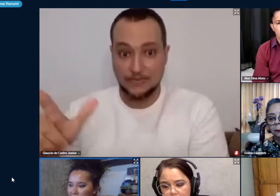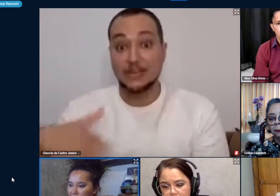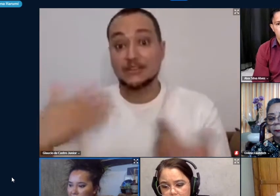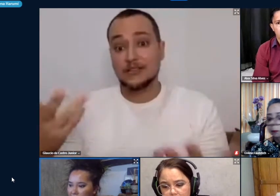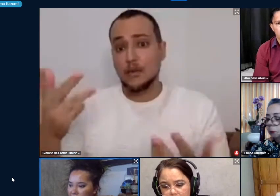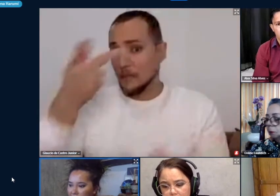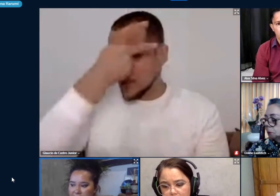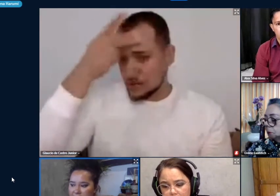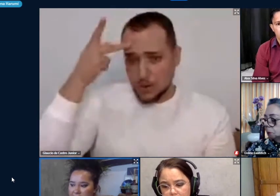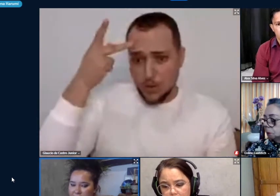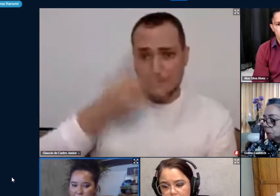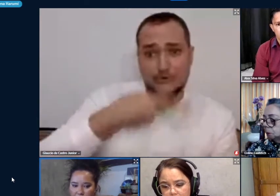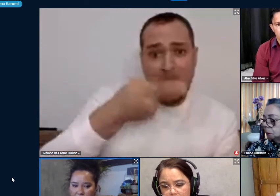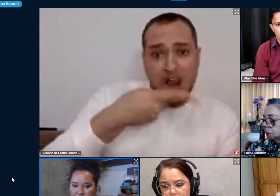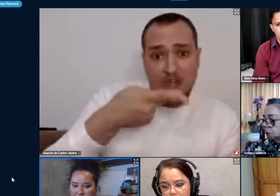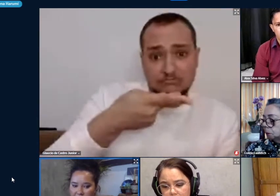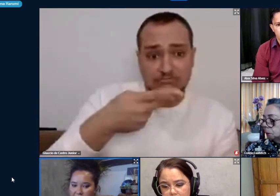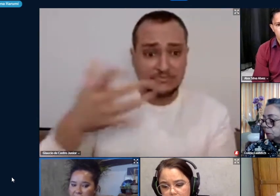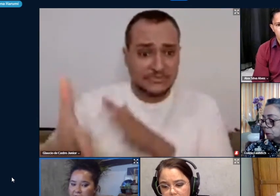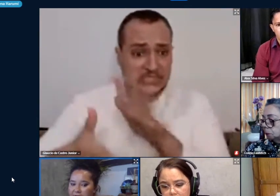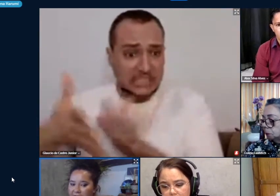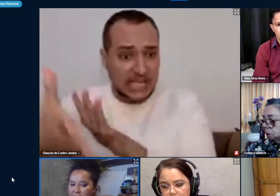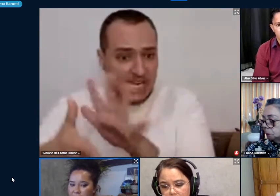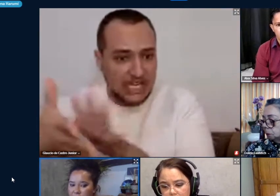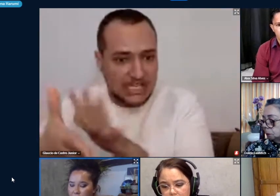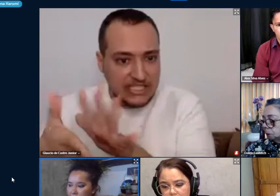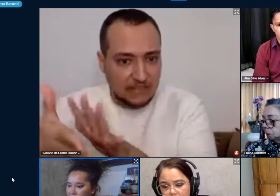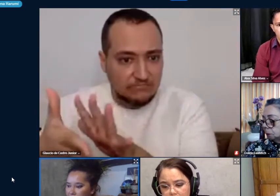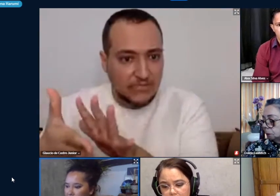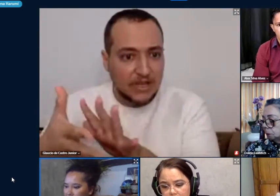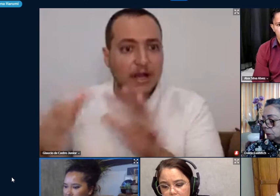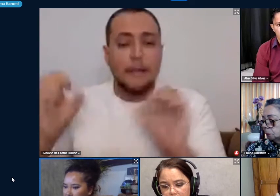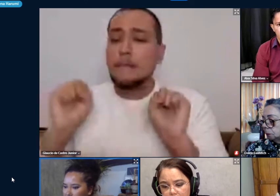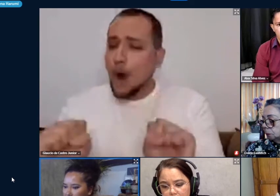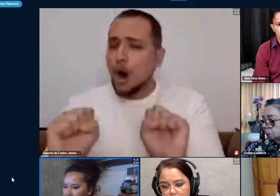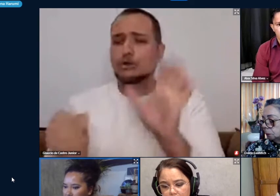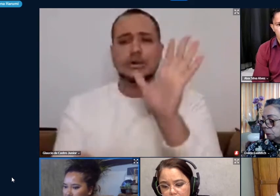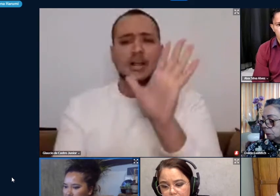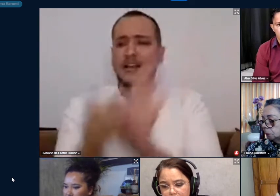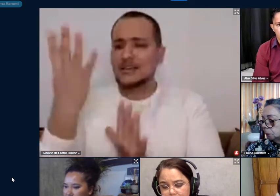Para validar, vários poetas escritores, né, falam sobre